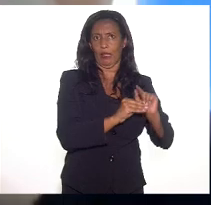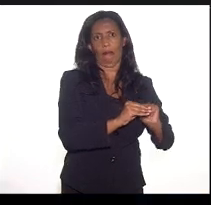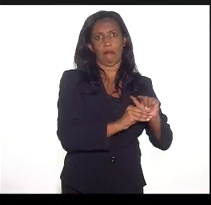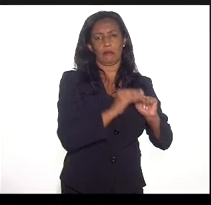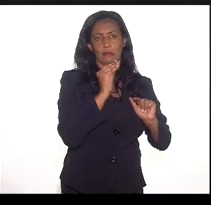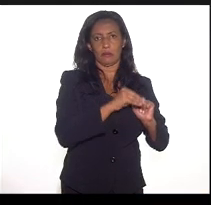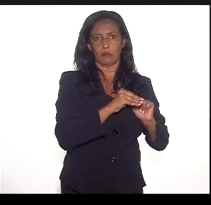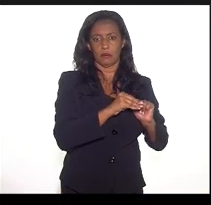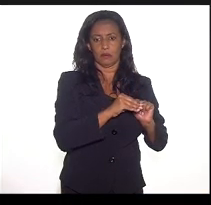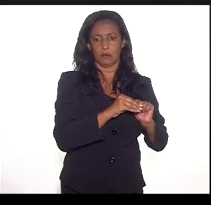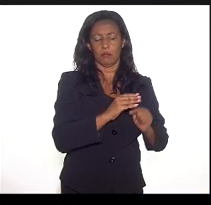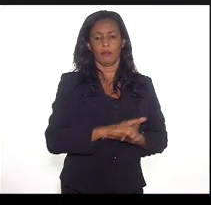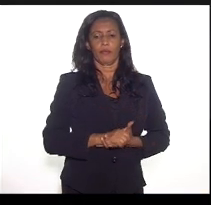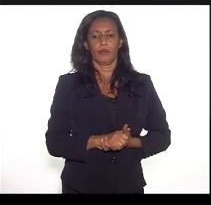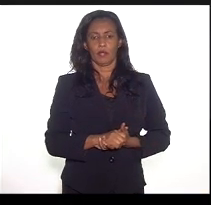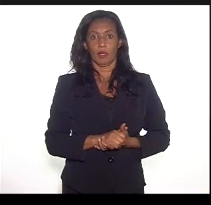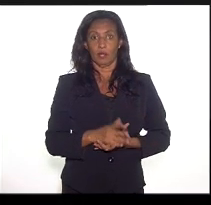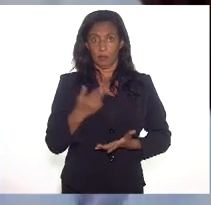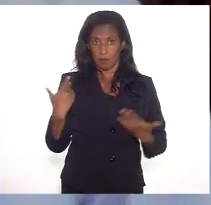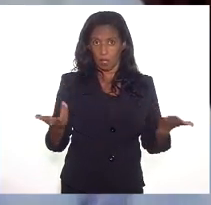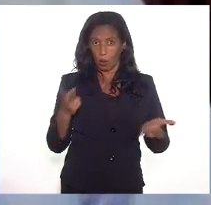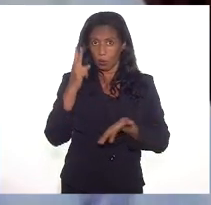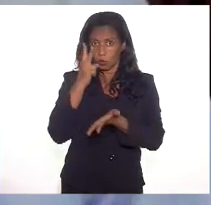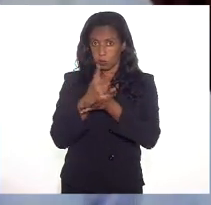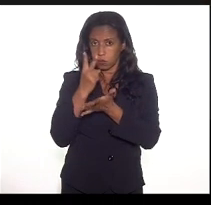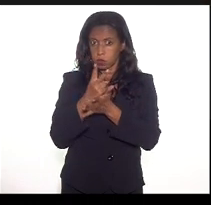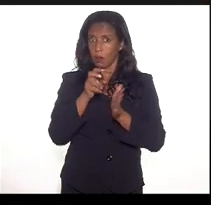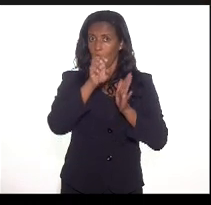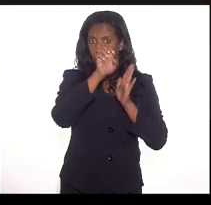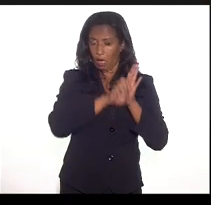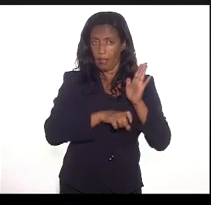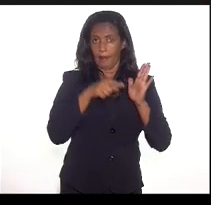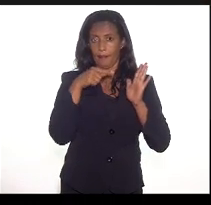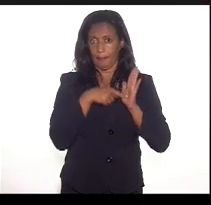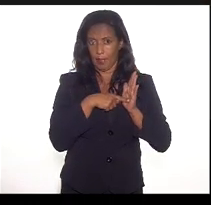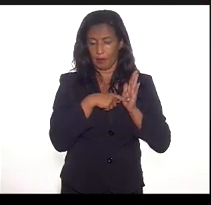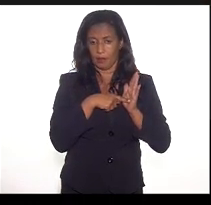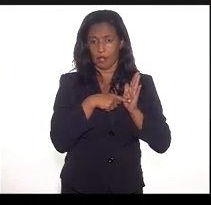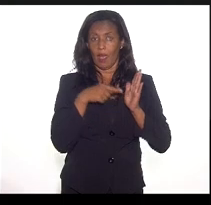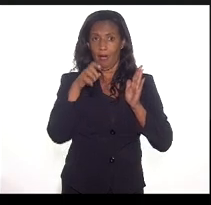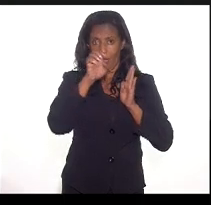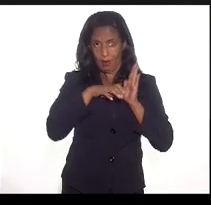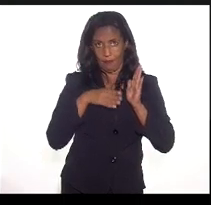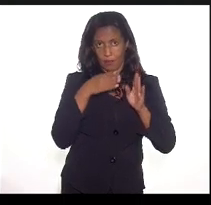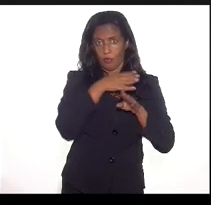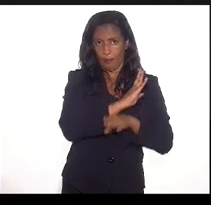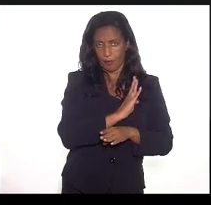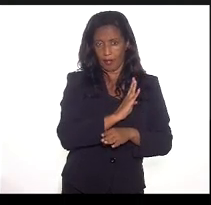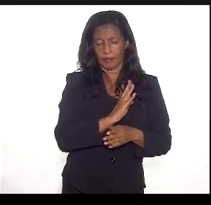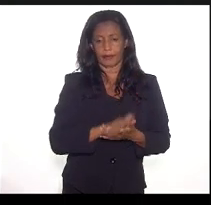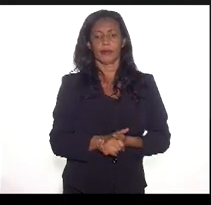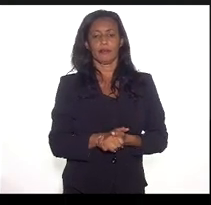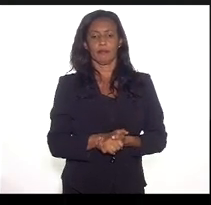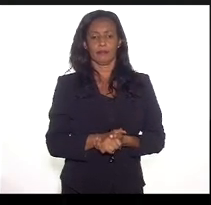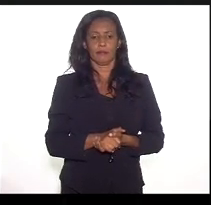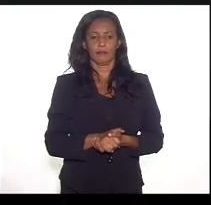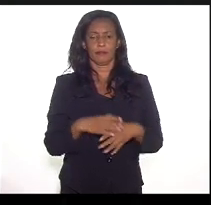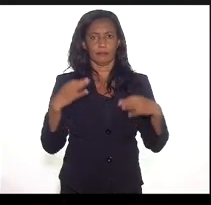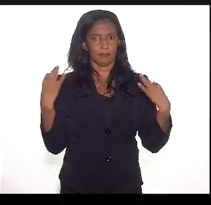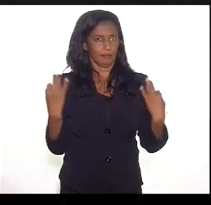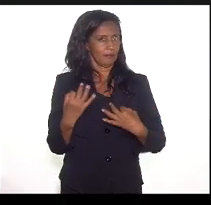claro. Destaque foi rejeitado. Então, mantém a emenda. Mantém a emenda aprovada. Isso. Perfeitamente, deputado. O senhor